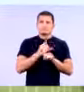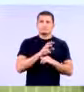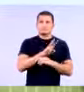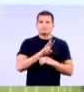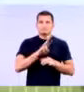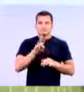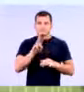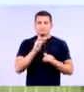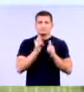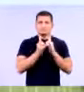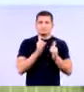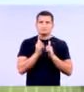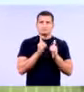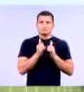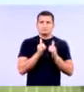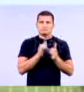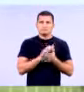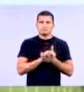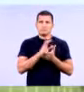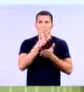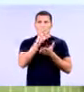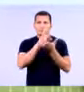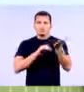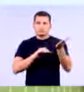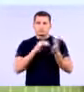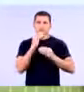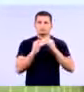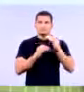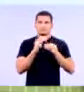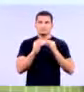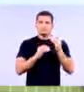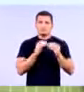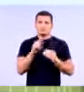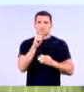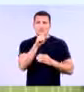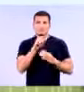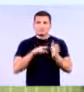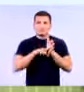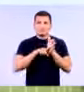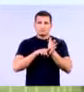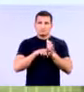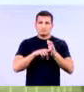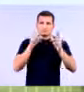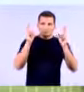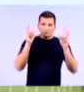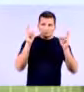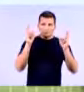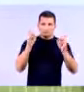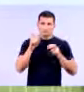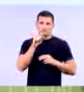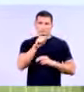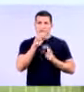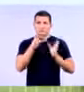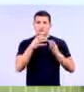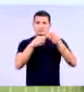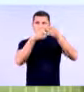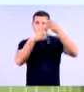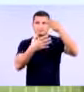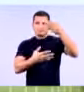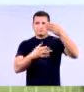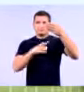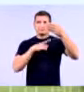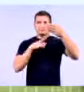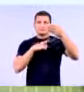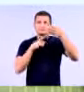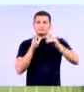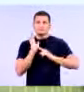de informações, e compilam em um banco de dados. De modo que quando você pesquisar um determinado assunto, ele já vem carregado para